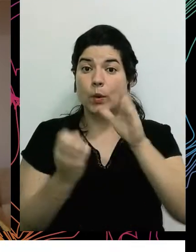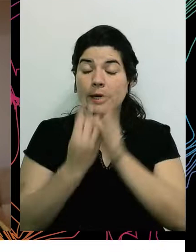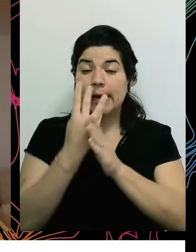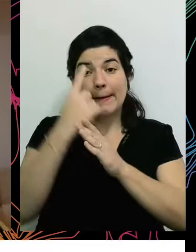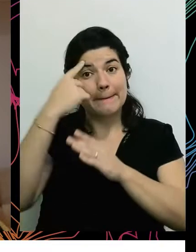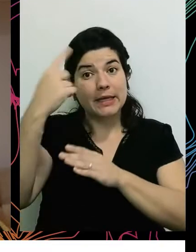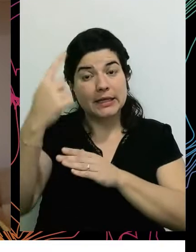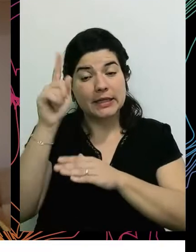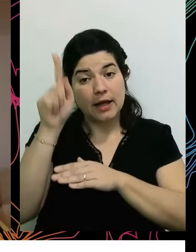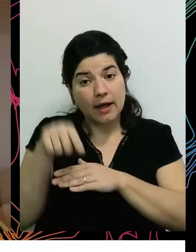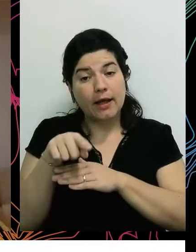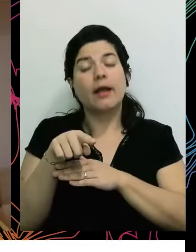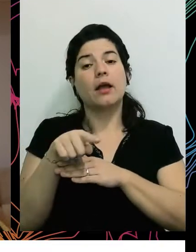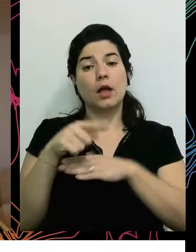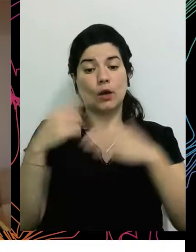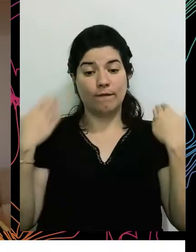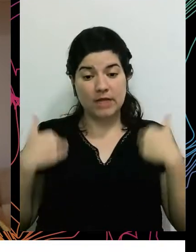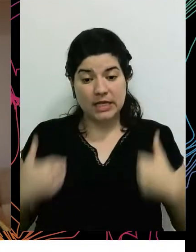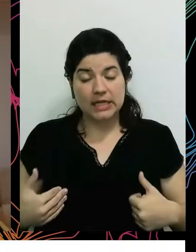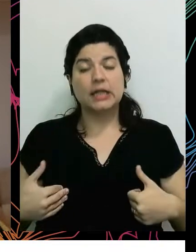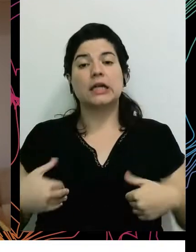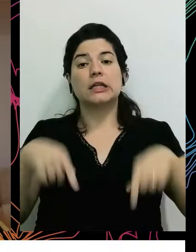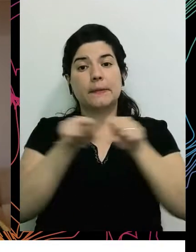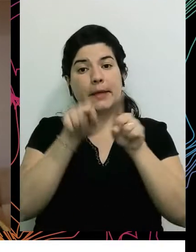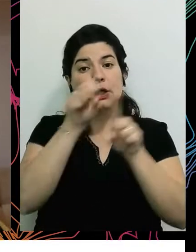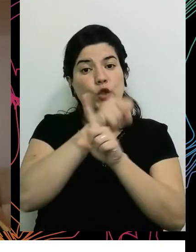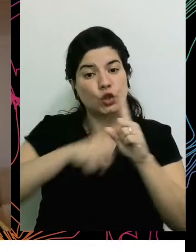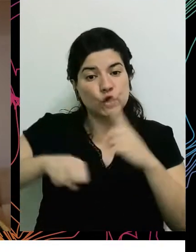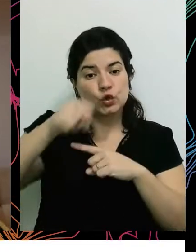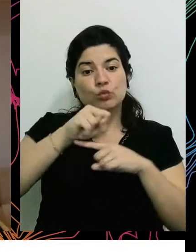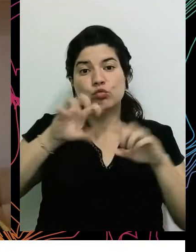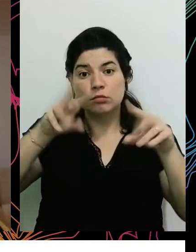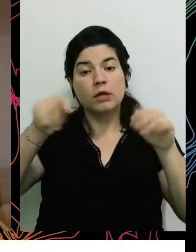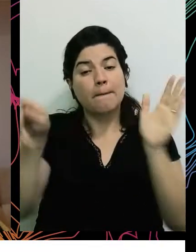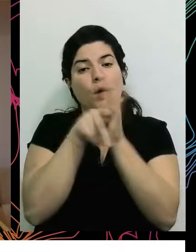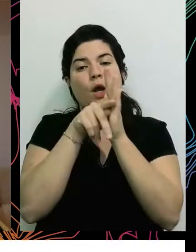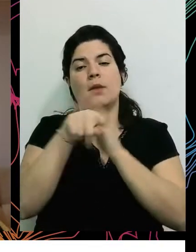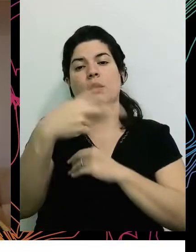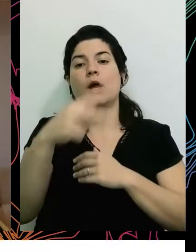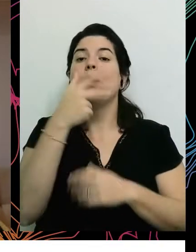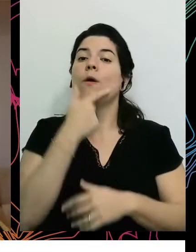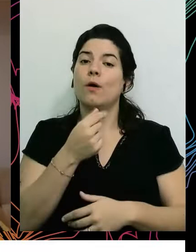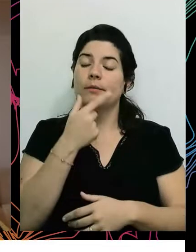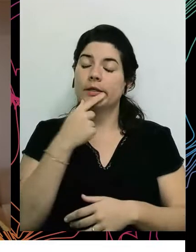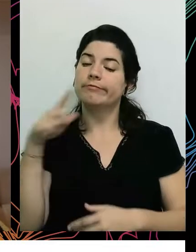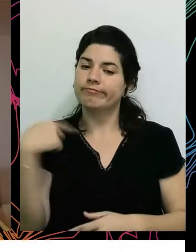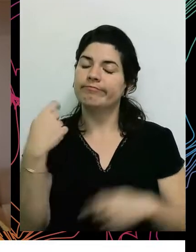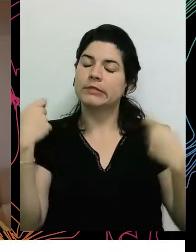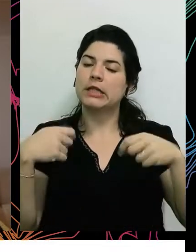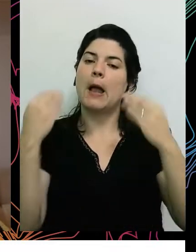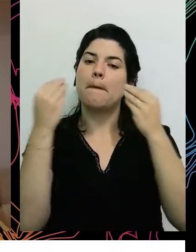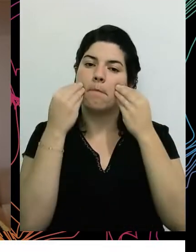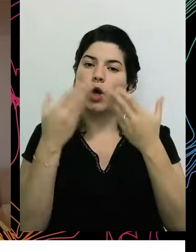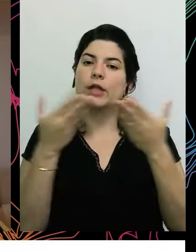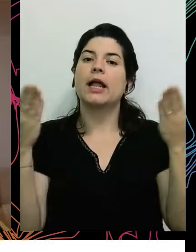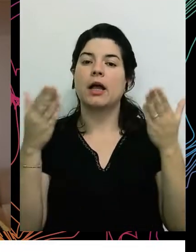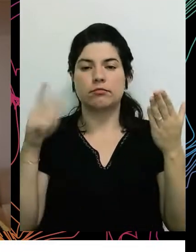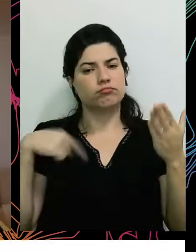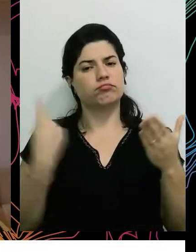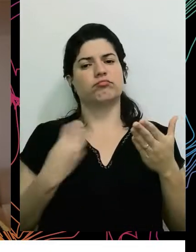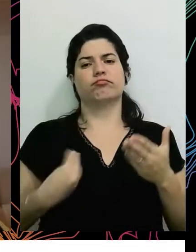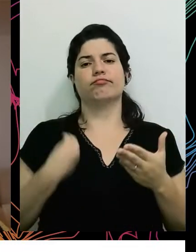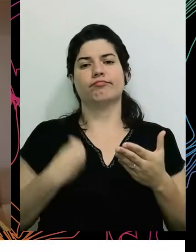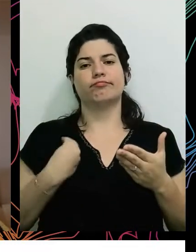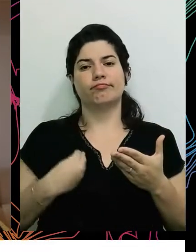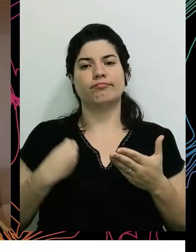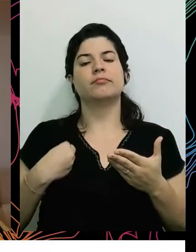pensadas fisicamente e sociologicamente para os homens, e a gente tem que mostrar que a gente está ali e que nós temos